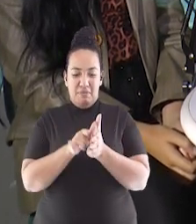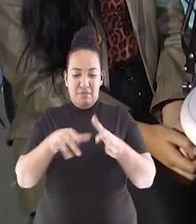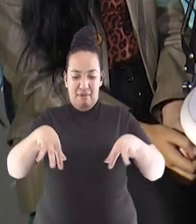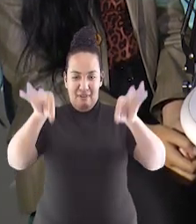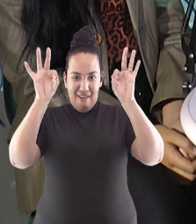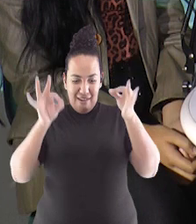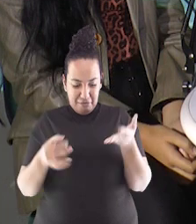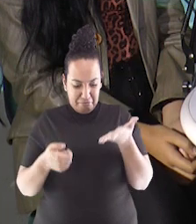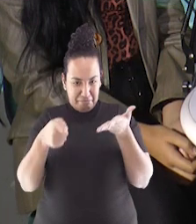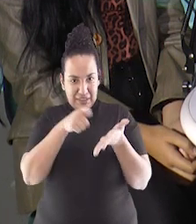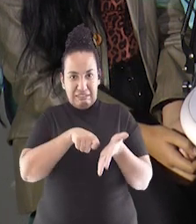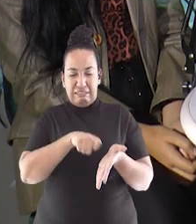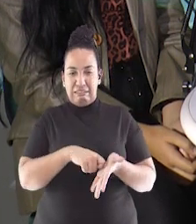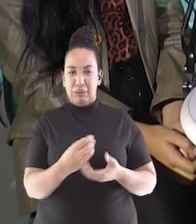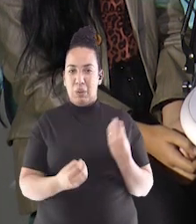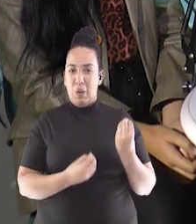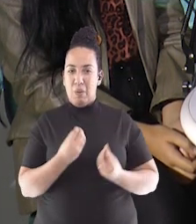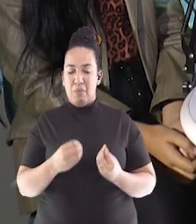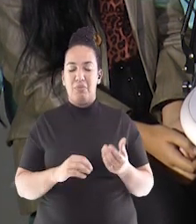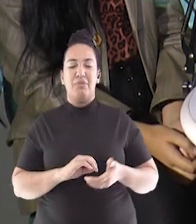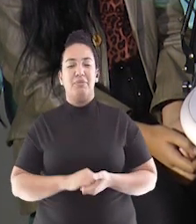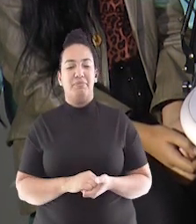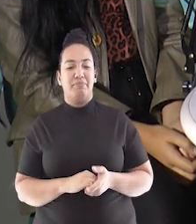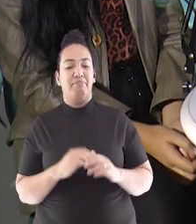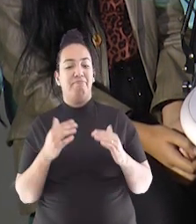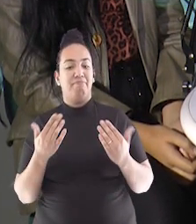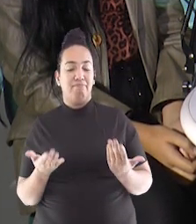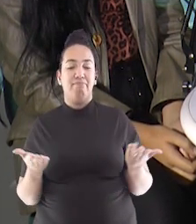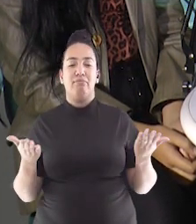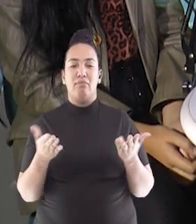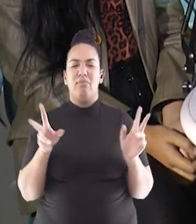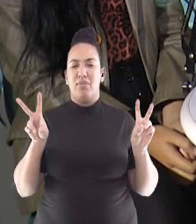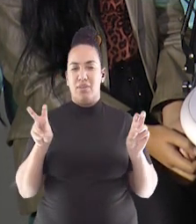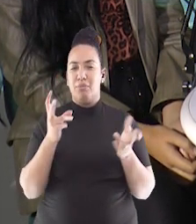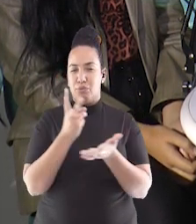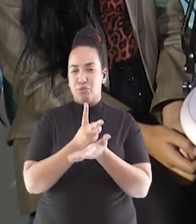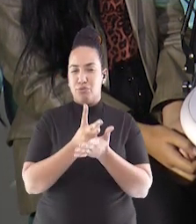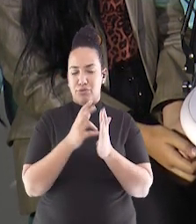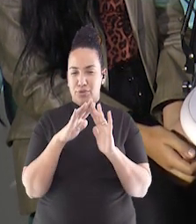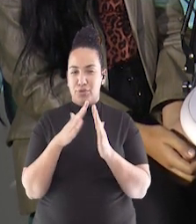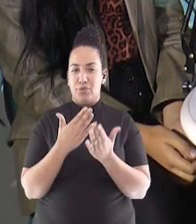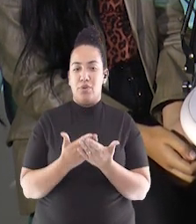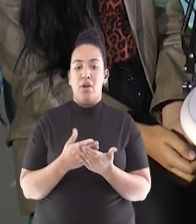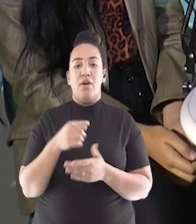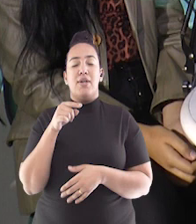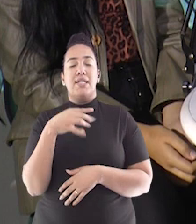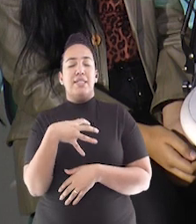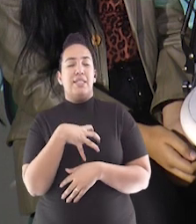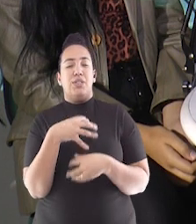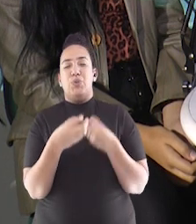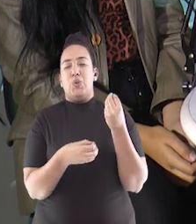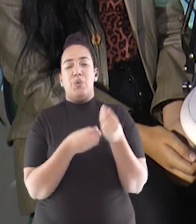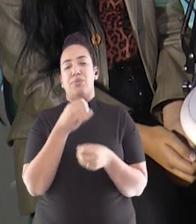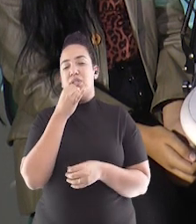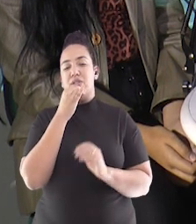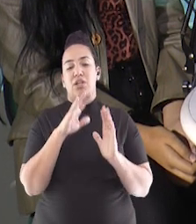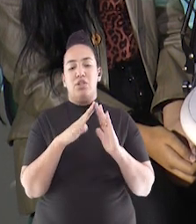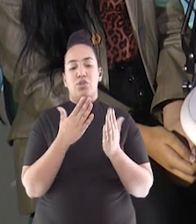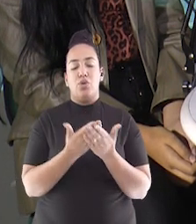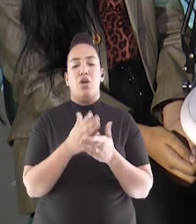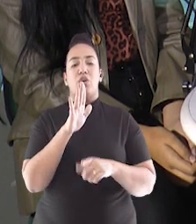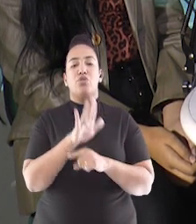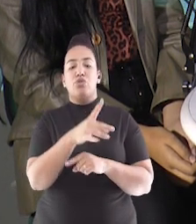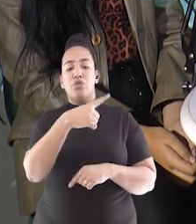papel. Nossa. E ainda nesse assunto da escola, gente, como que vocês sentem que a escola, ela